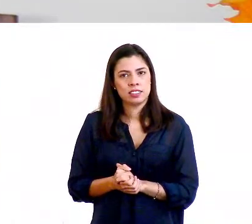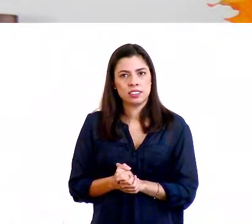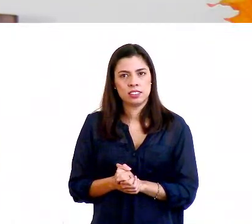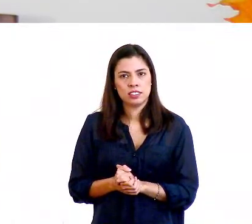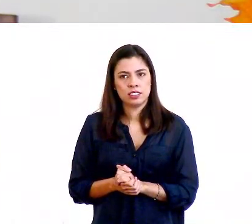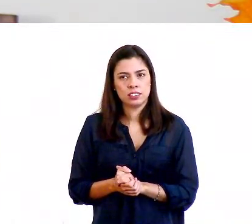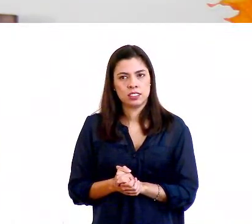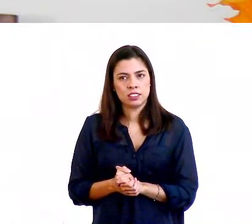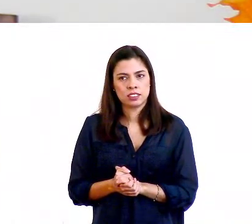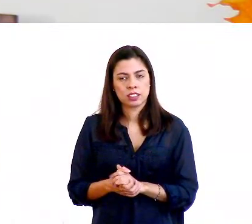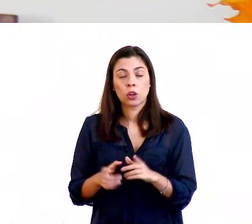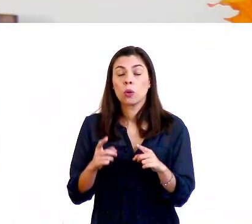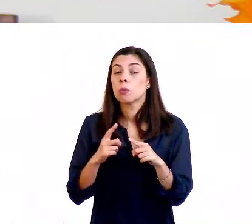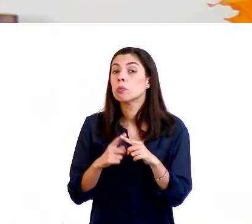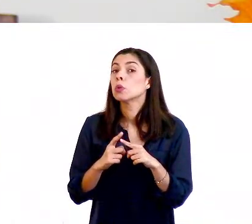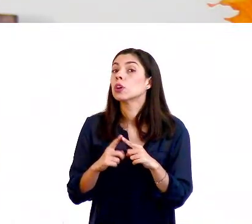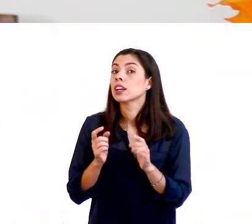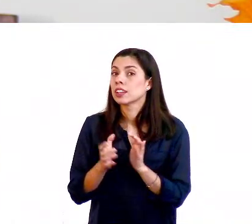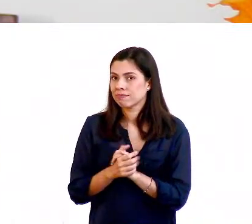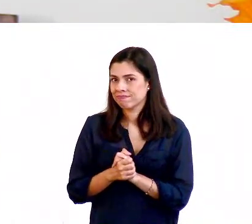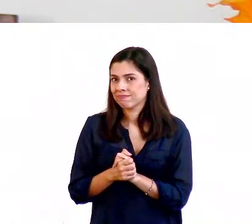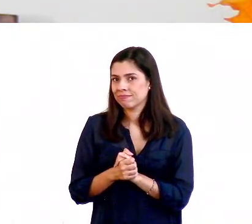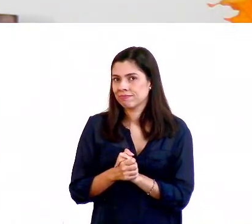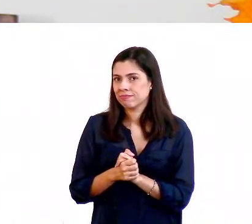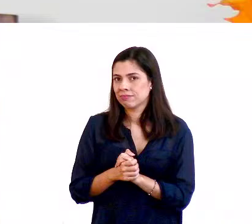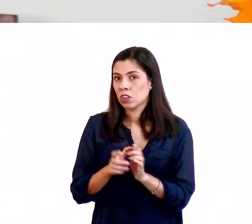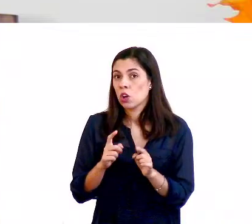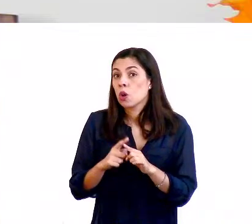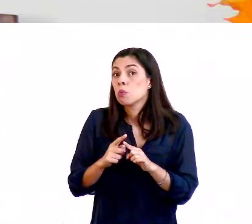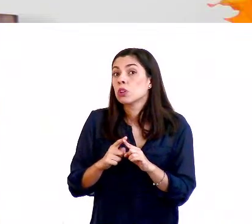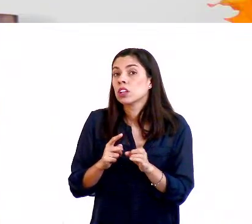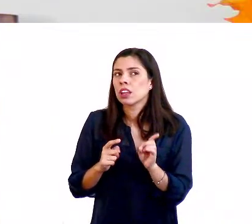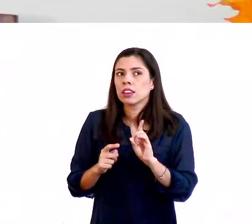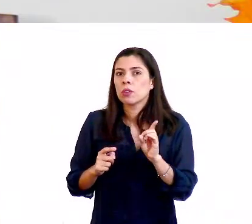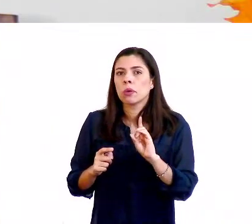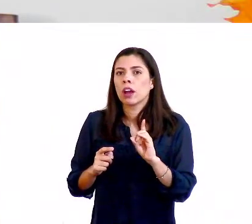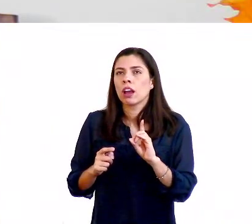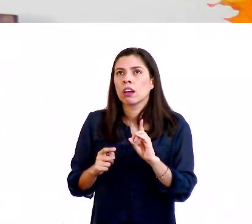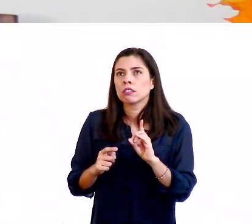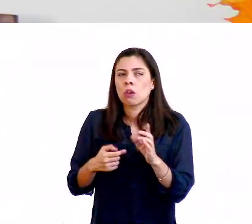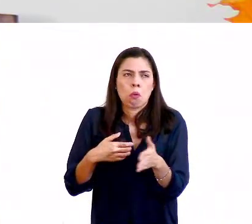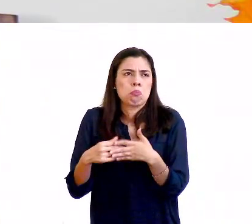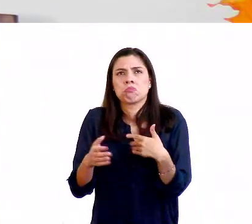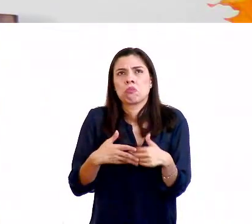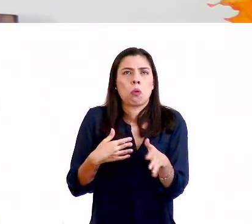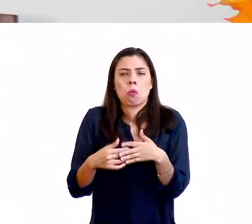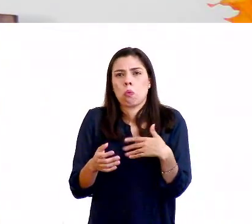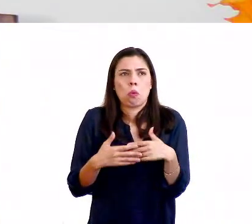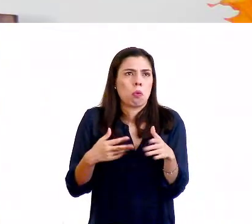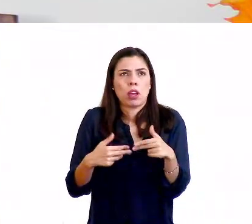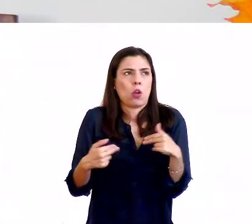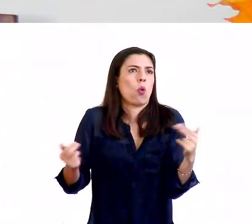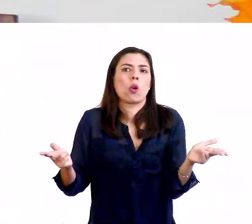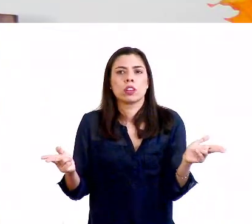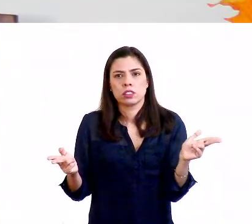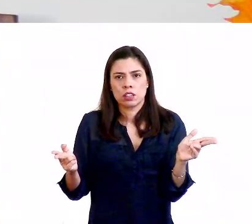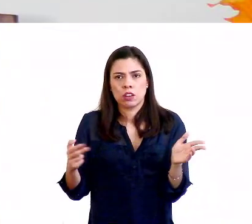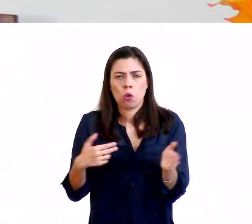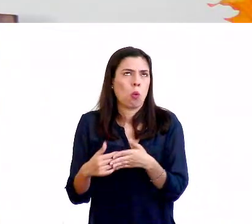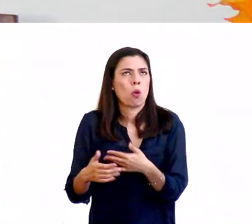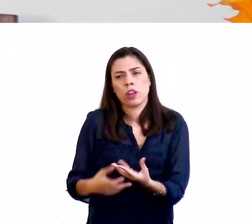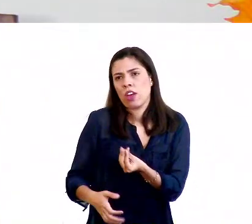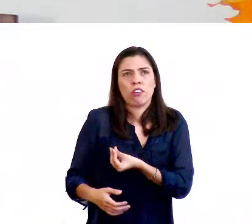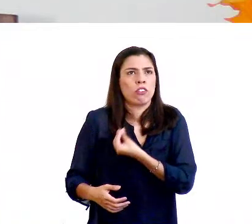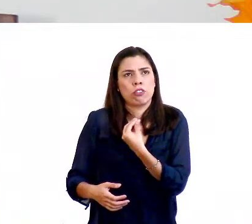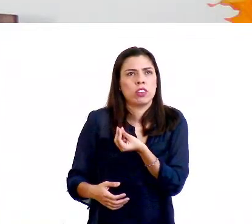errônea de que é algo automático, de que é algo do tipo, o que tiver que ser, será. Que a